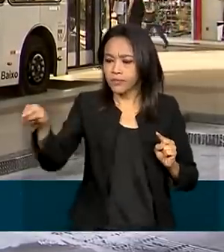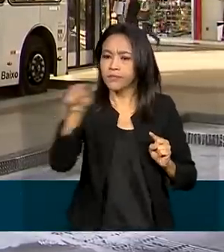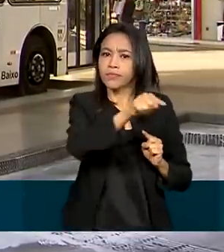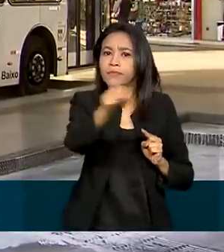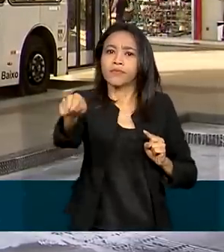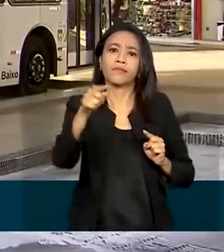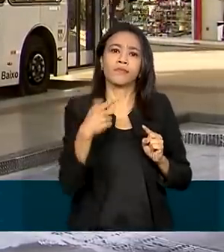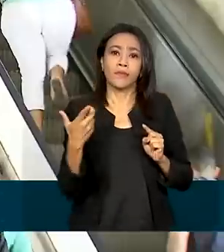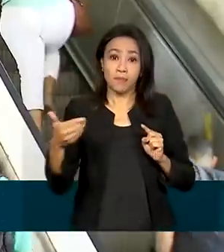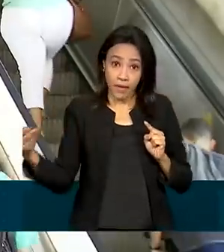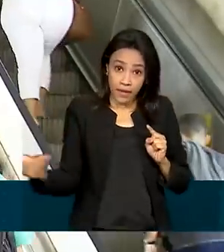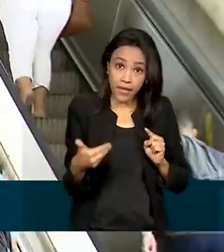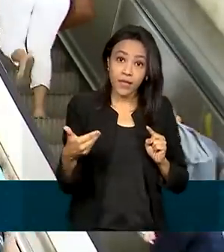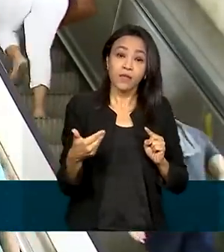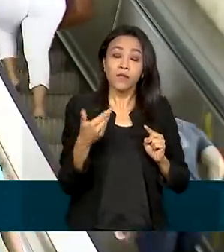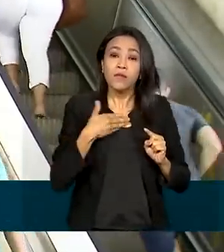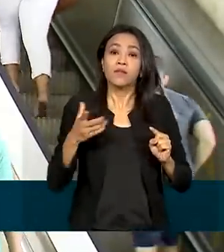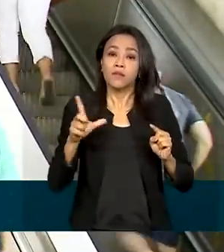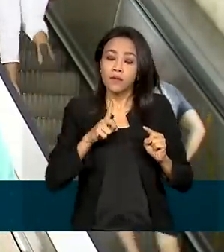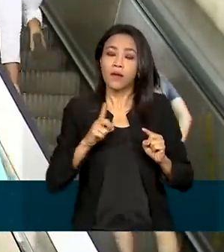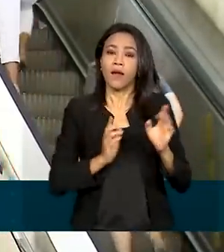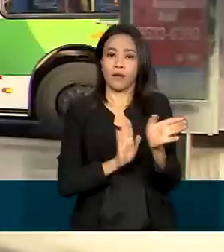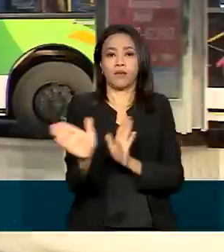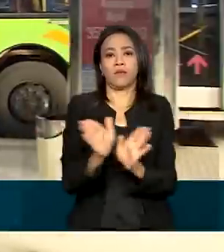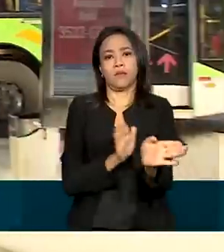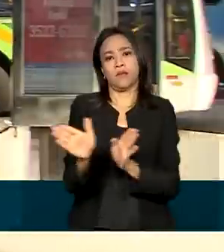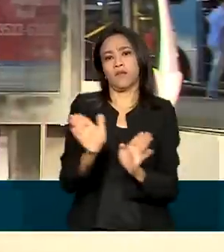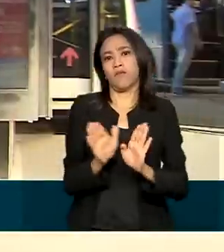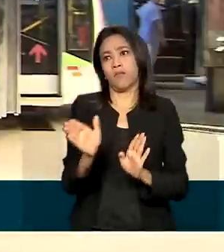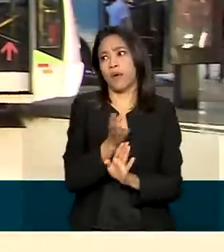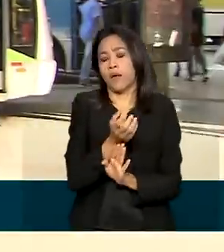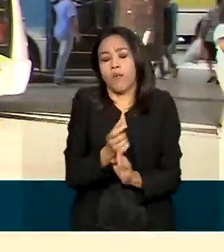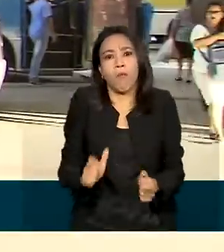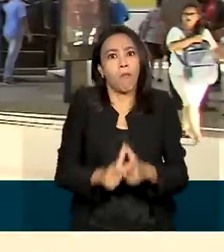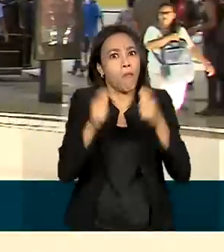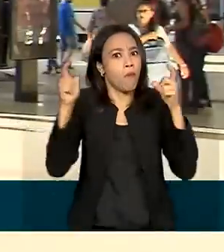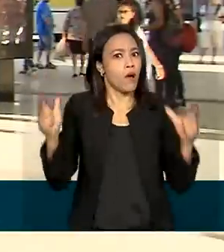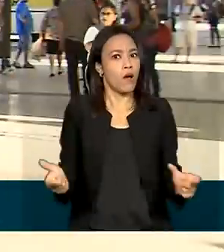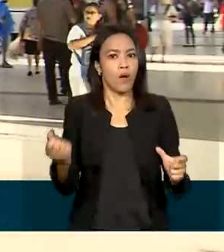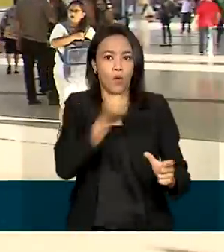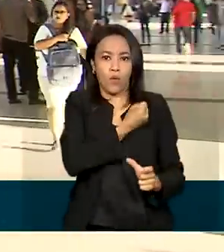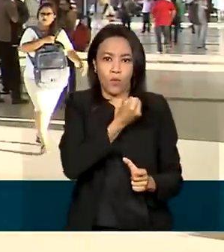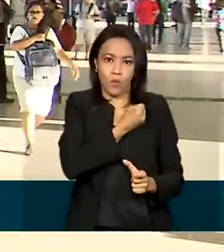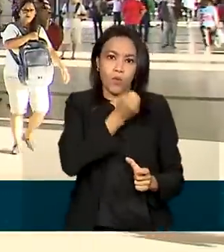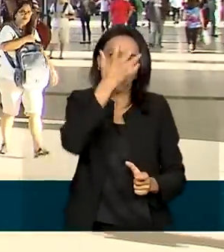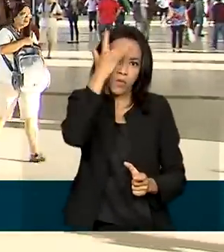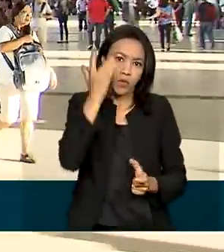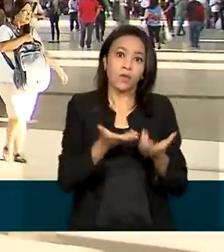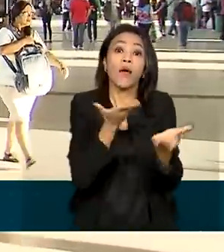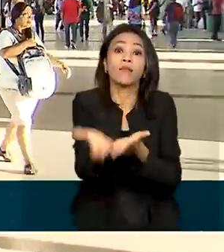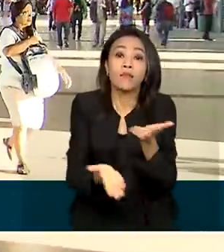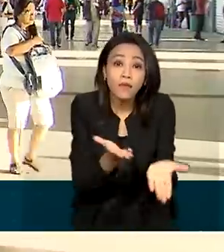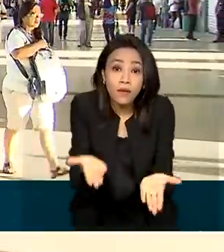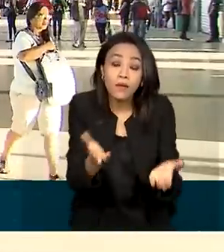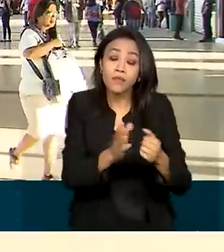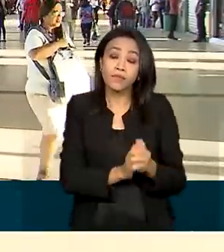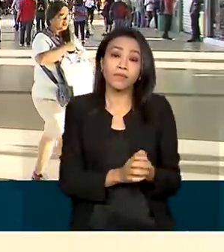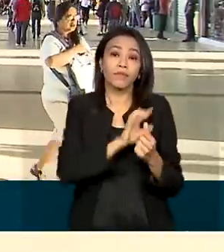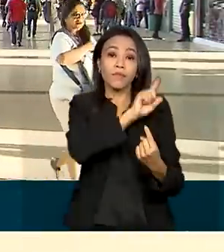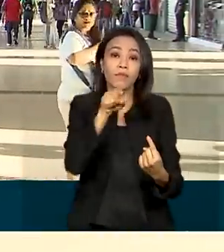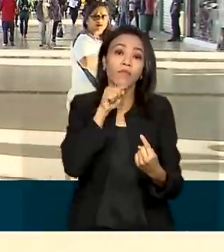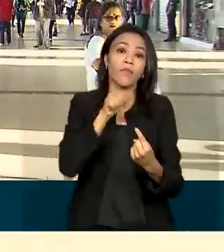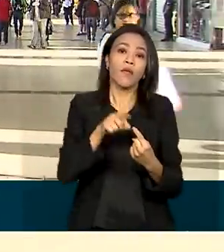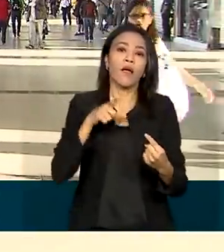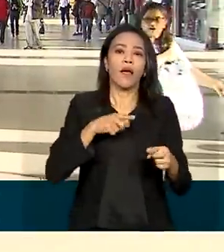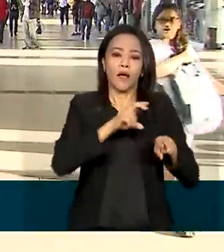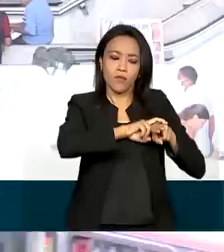a tornar esse serviço acessível ao maior número de pessoas né é a outra intenção é integrar os tipos de transporte